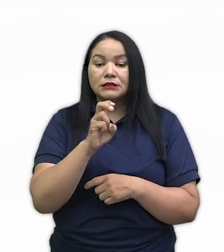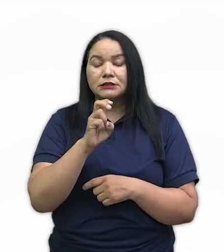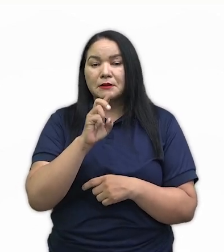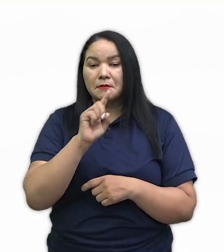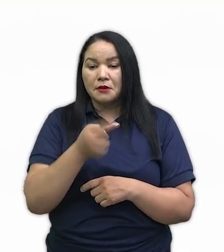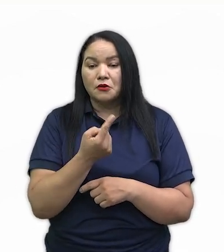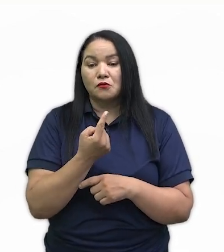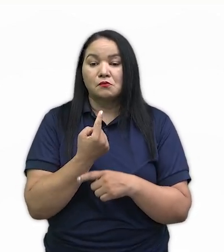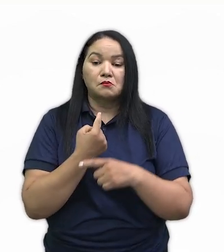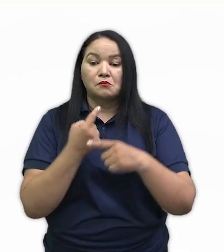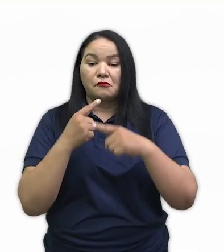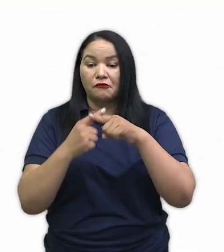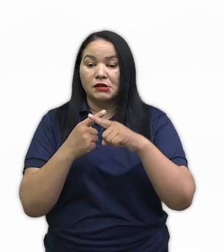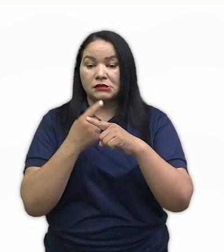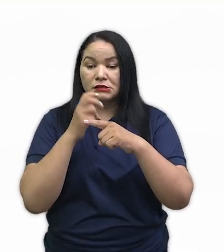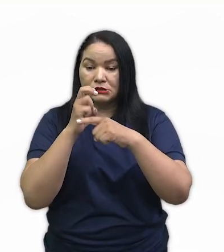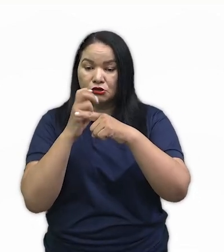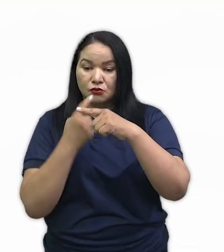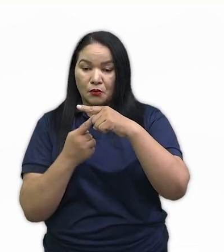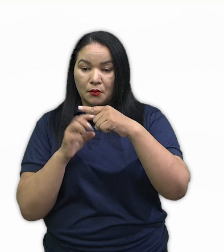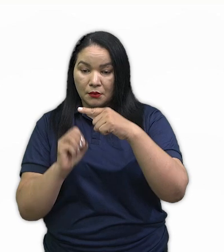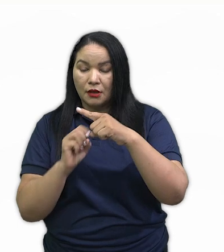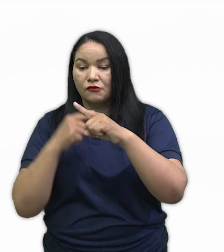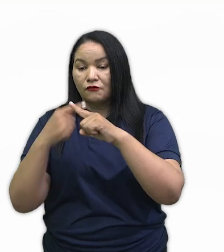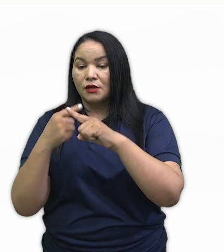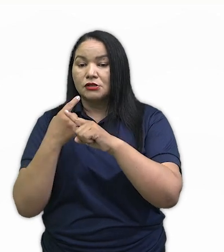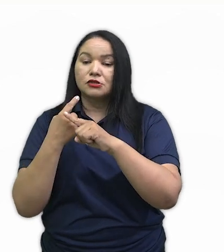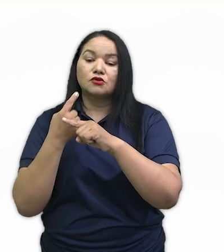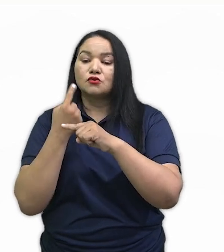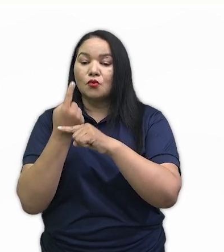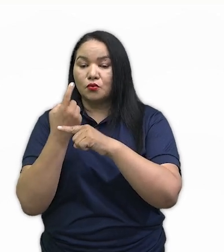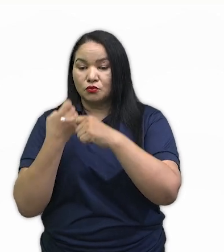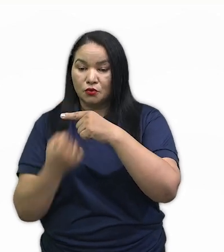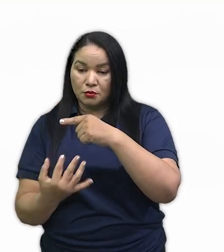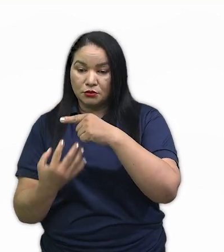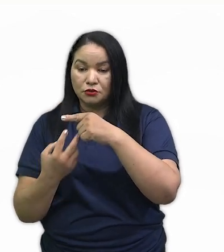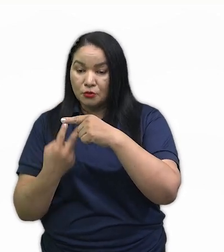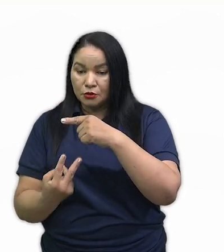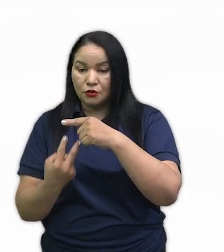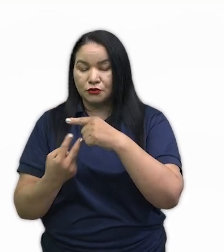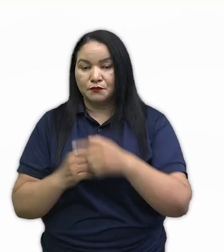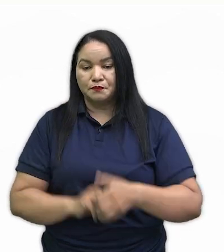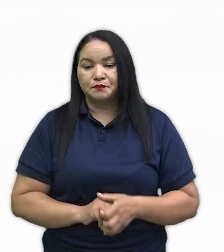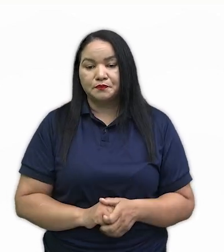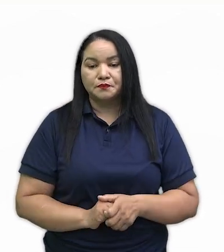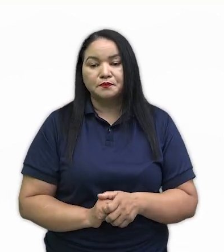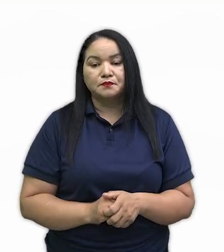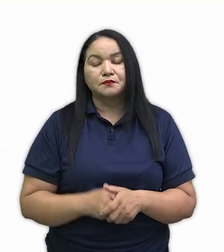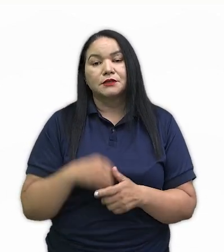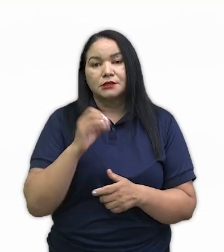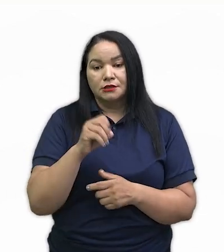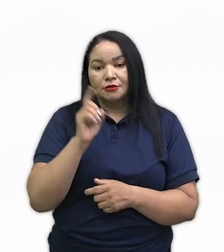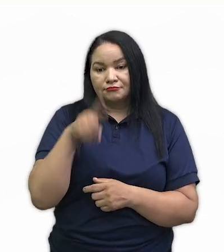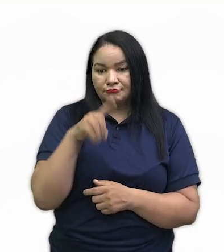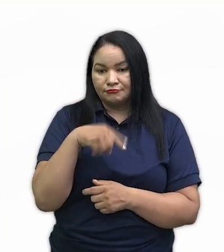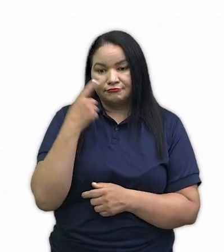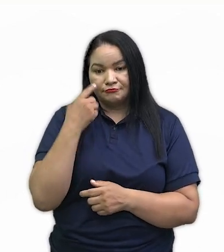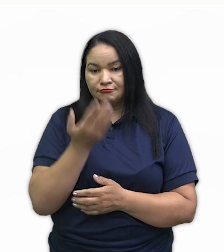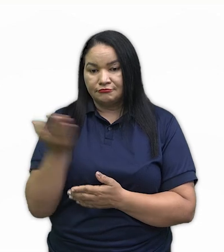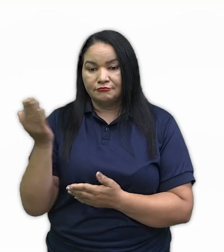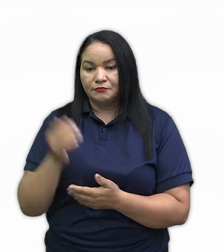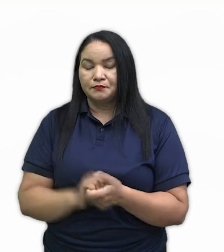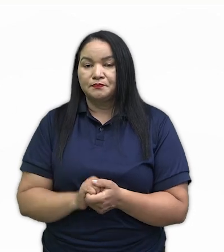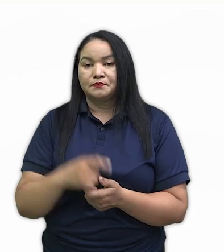5 sobre 100, que vai multiplicar 1 sobre 2. Eliminando os zeros, que fica mais fácil nossa conta, aqui eu